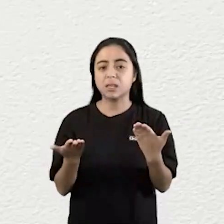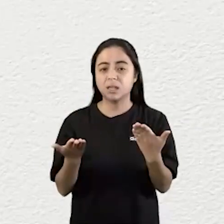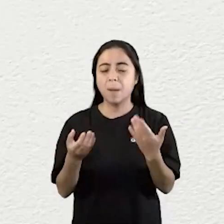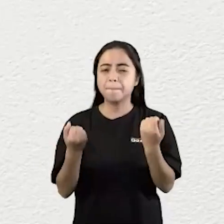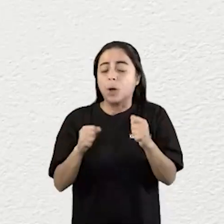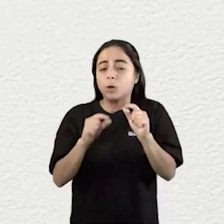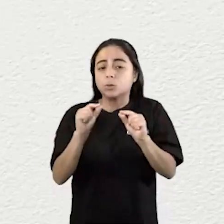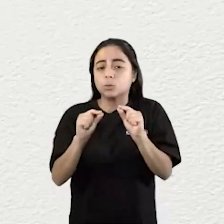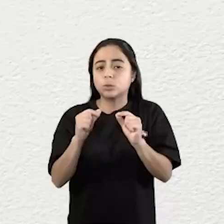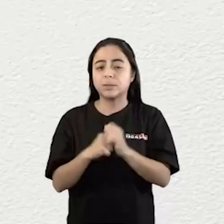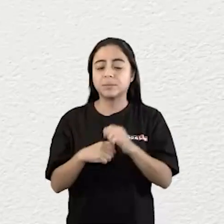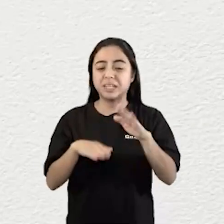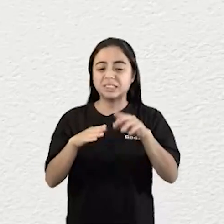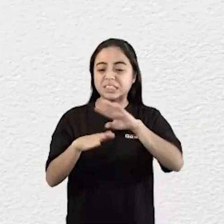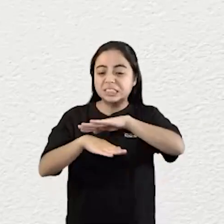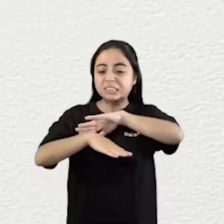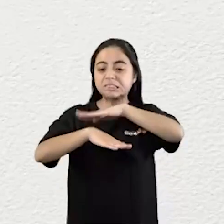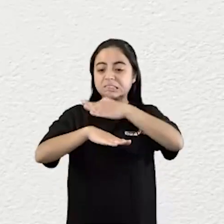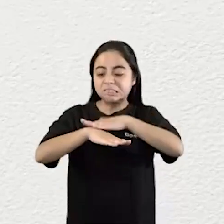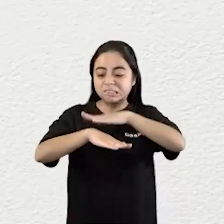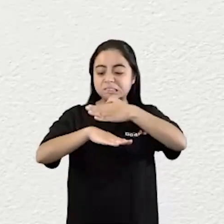vezes, as lesões são em relevo.